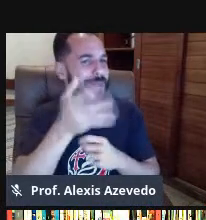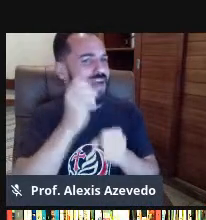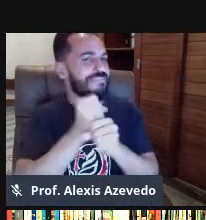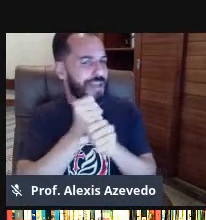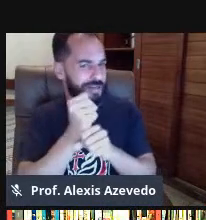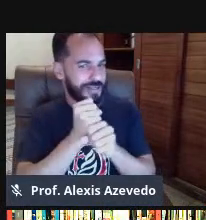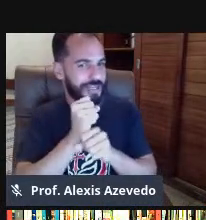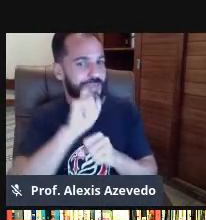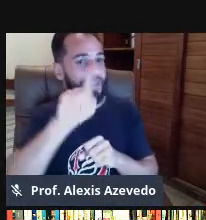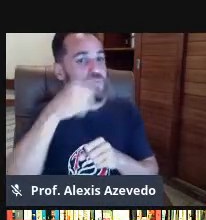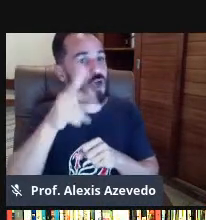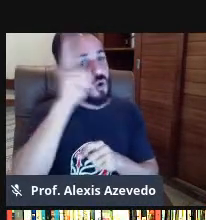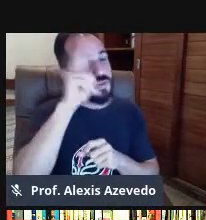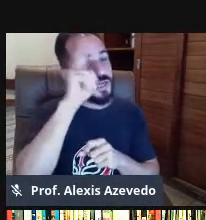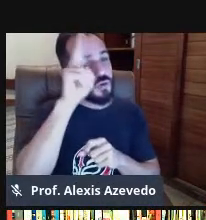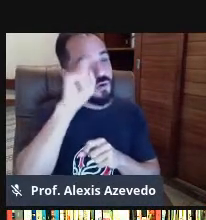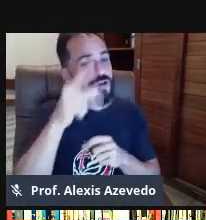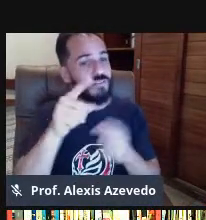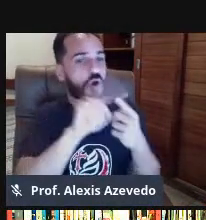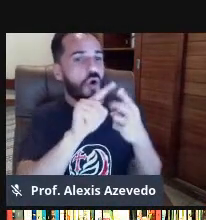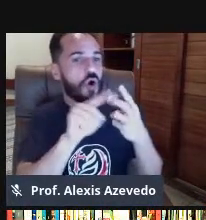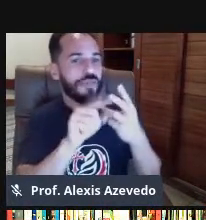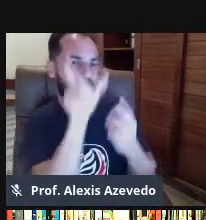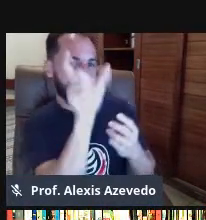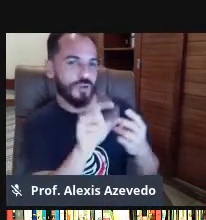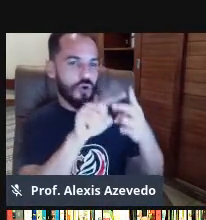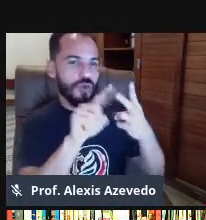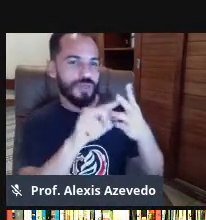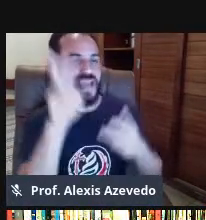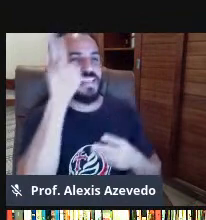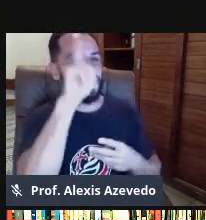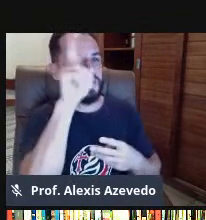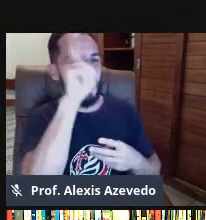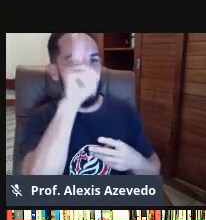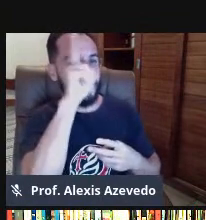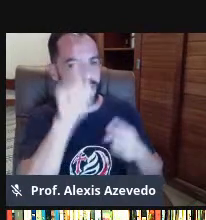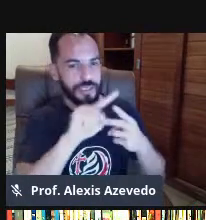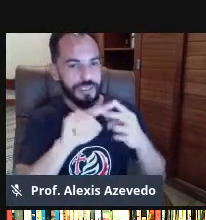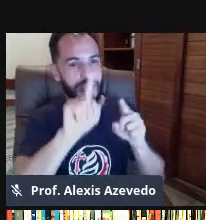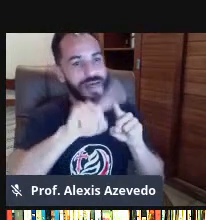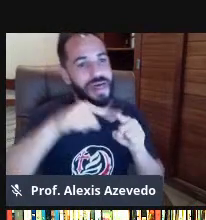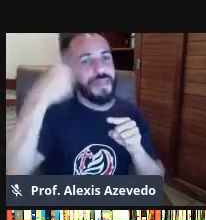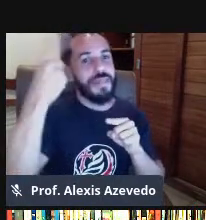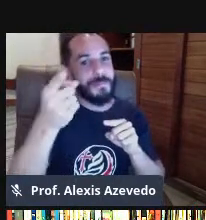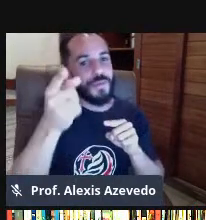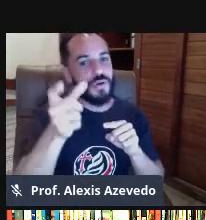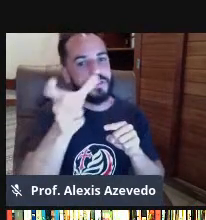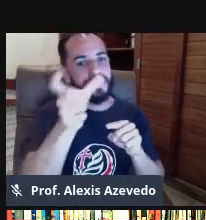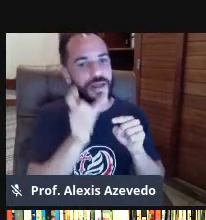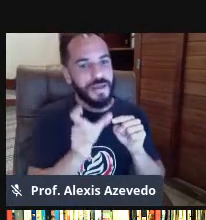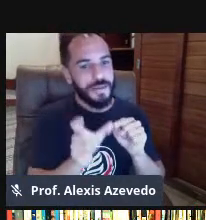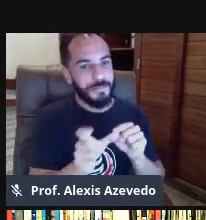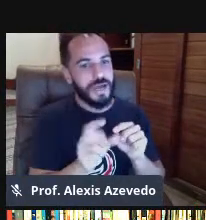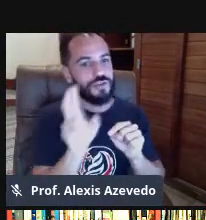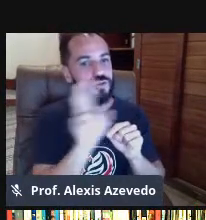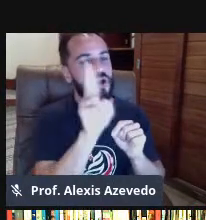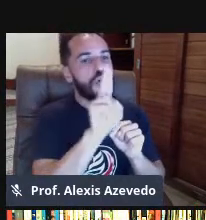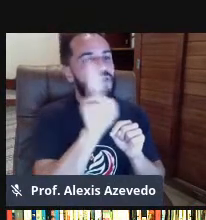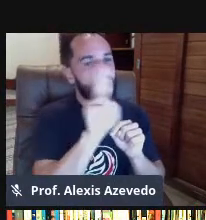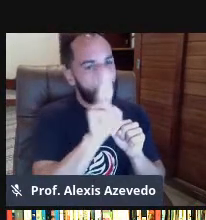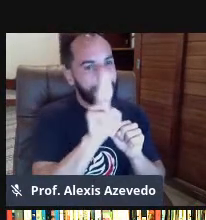essa universidade e essa escola dentro dessa universidade, né? E depois, bom, aqui embaixo nós temos também o nome da diretora,